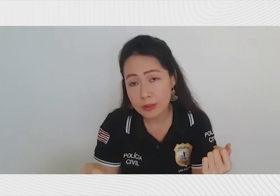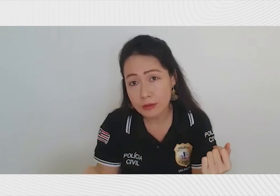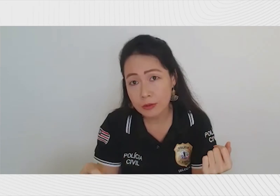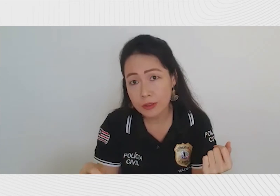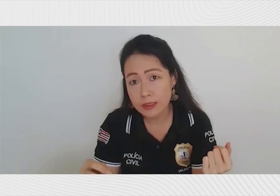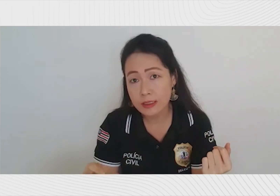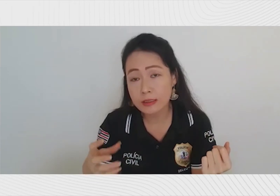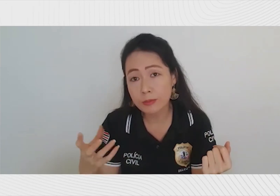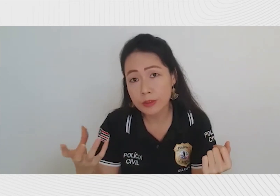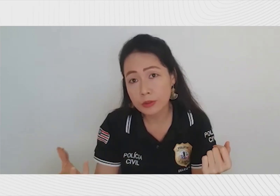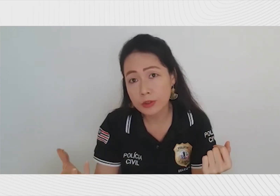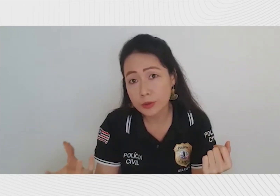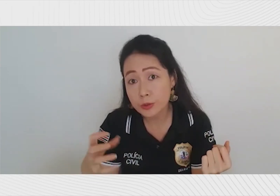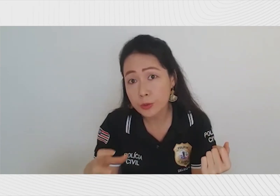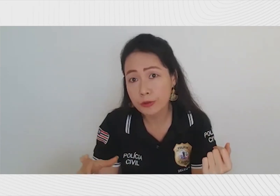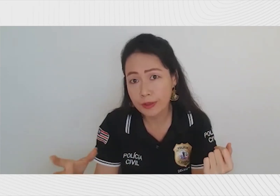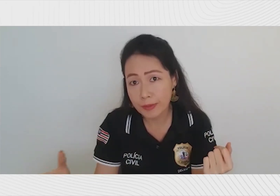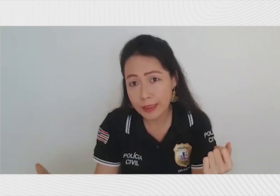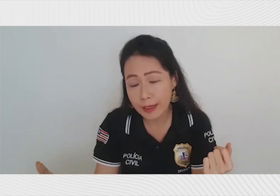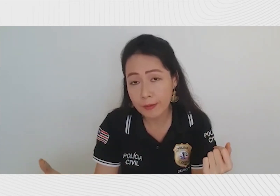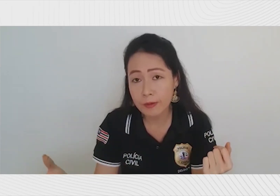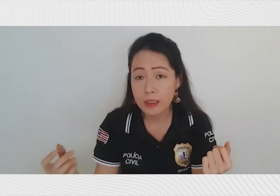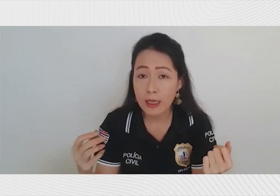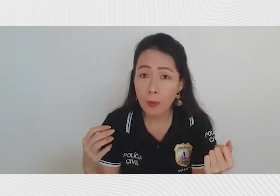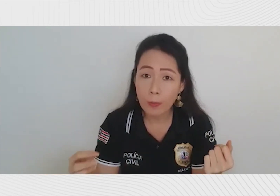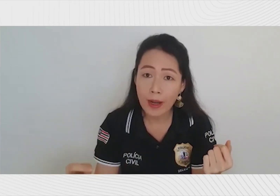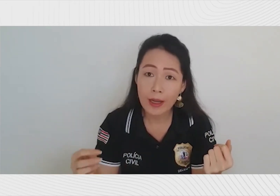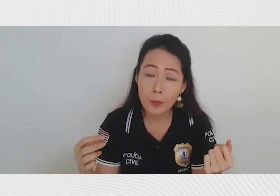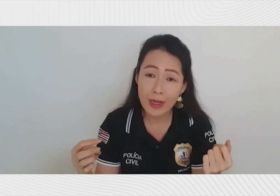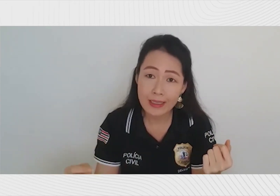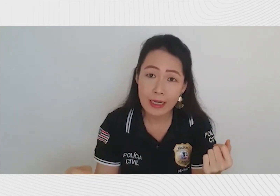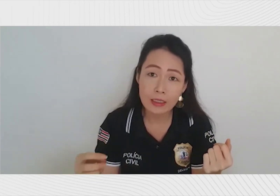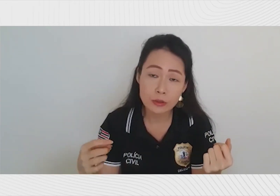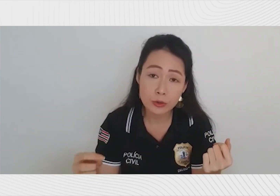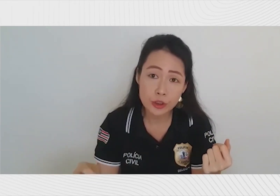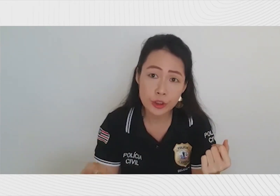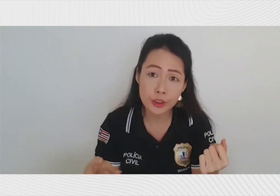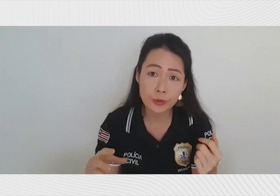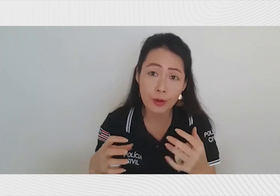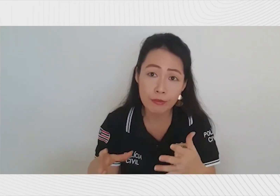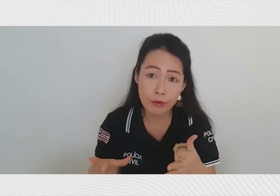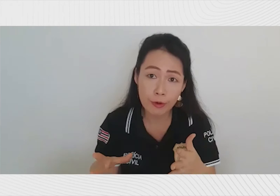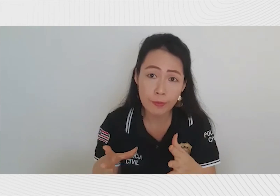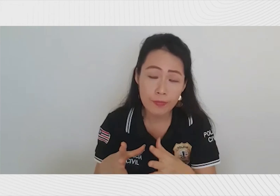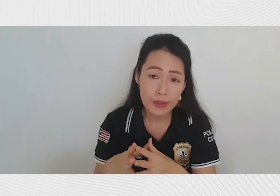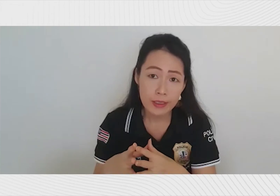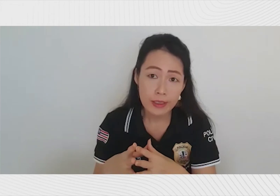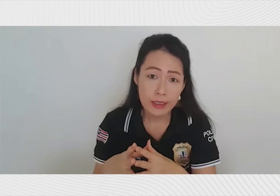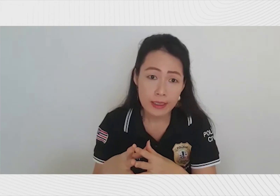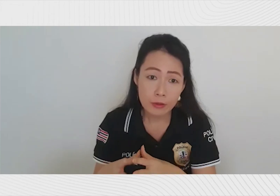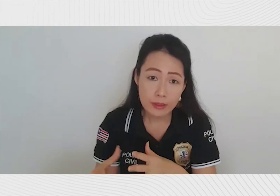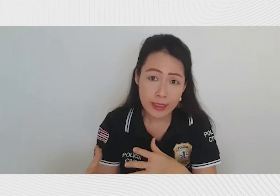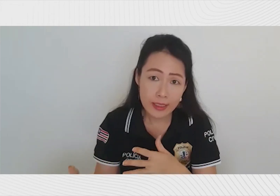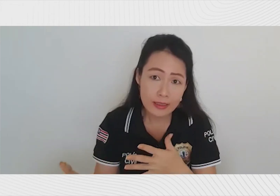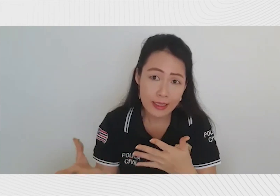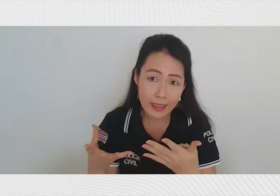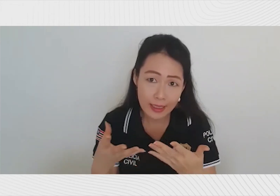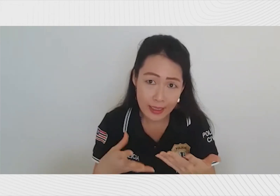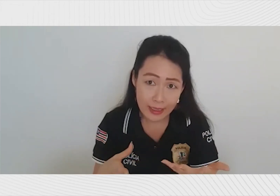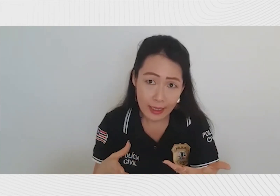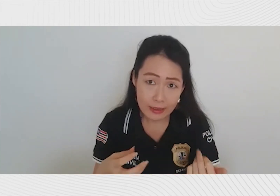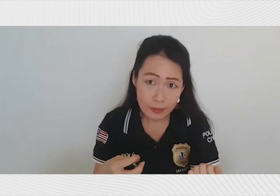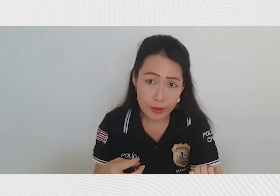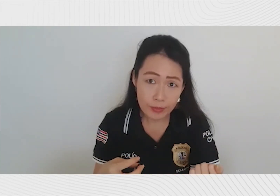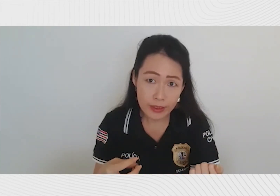dos abusadores, eles são pessoas do núcleo familiar. É o pai, o padrasto, o tio, o avô. E quando a criança